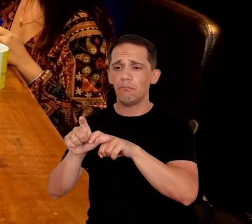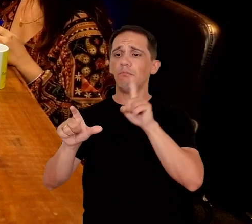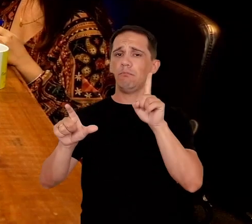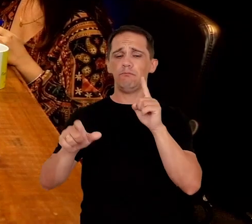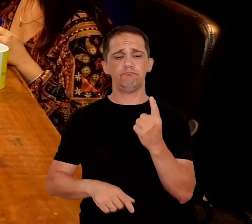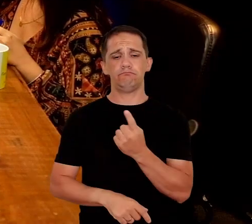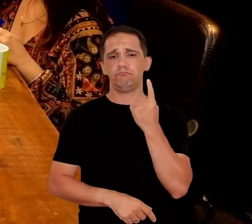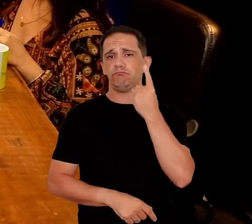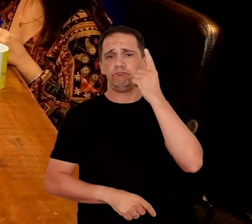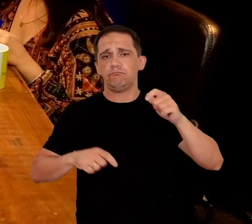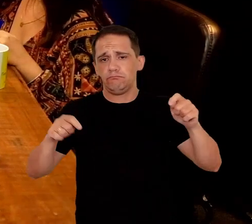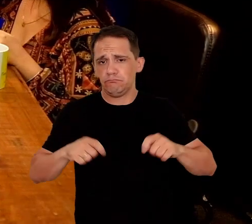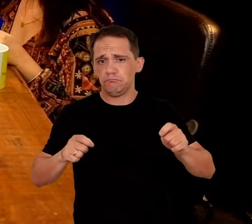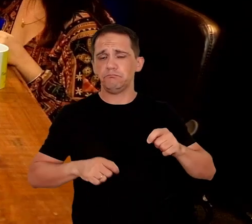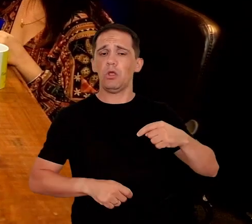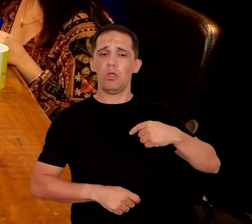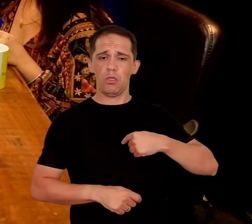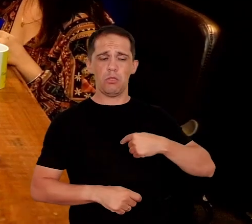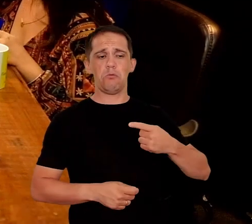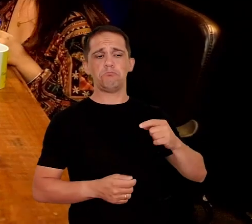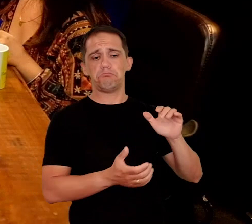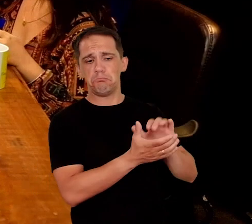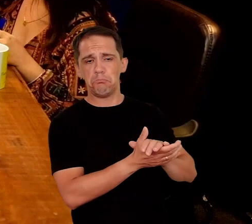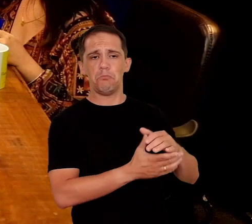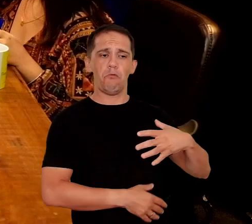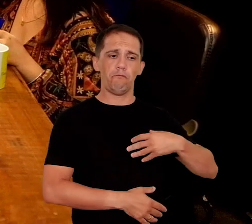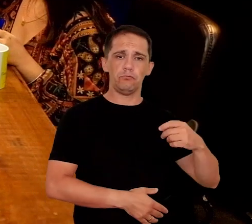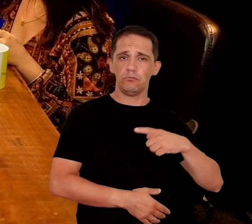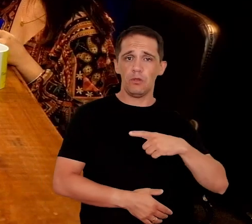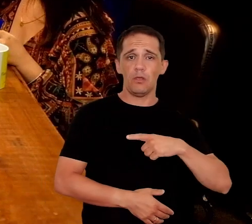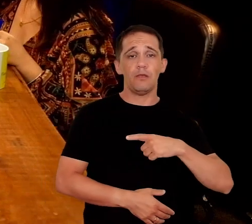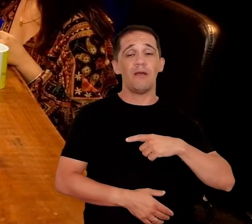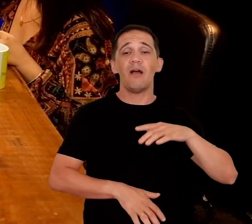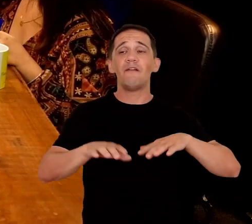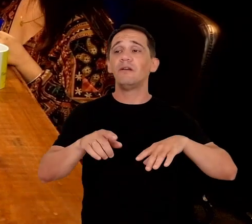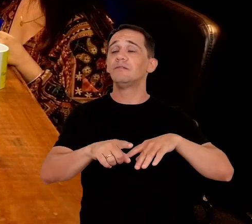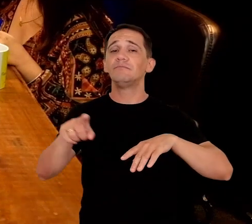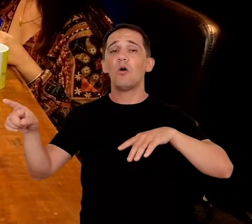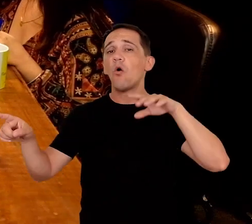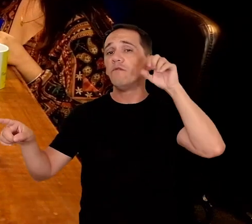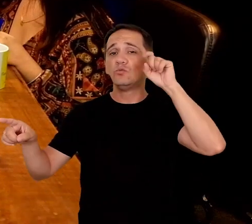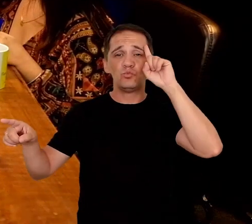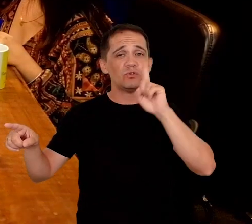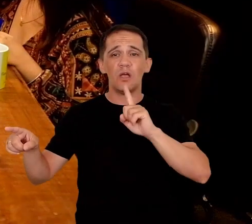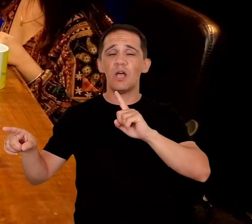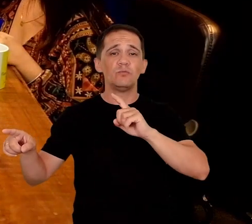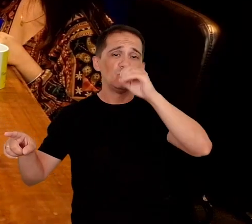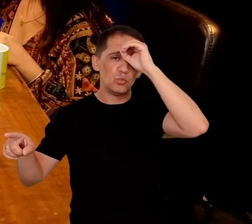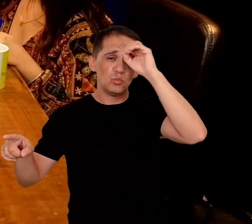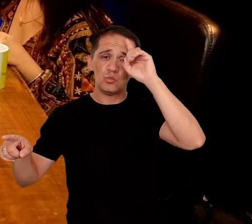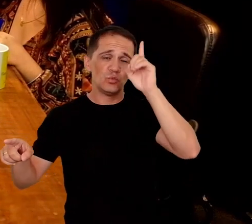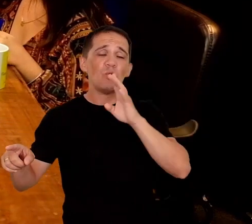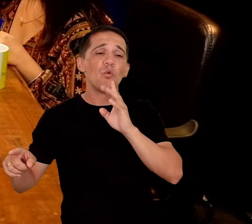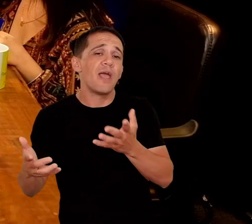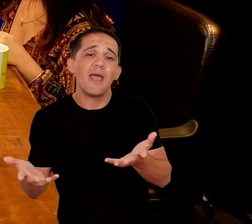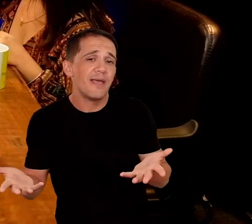Aham. Não, eu, meu marido Não, eu e sou meu filho, adulto. né? Aham. Tá, a pessoa fica até sem jeito. Mas não é culpa também de